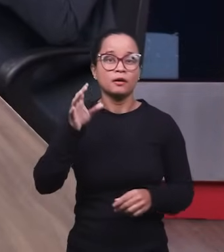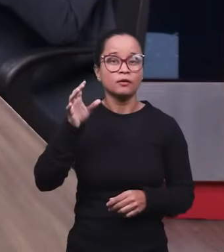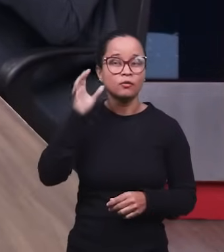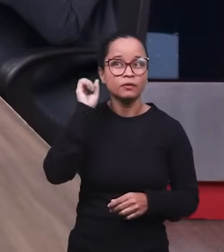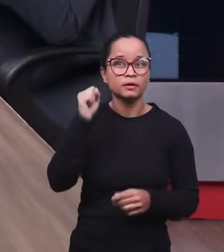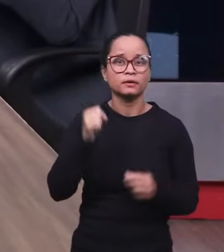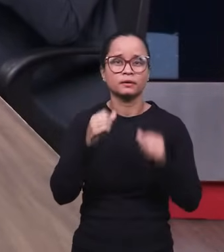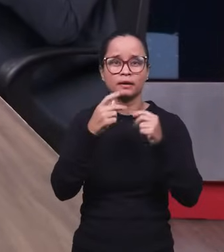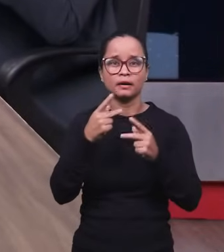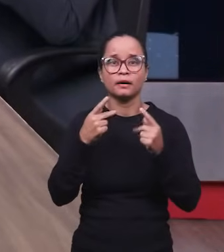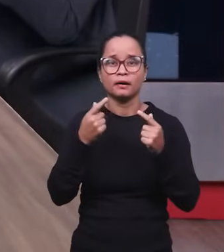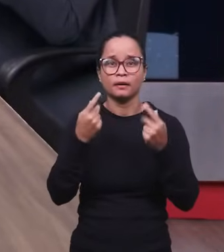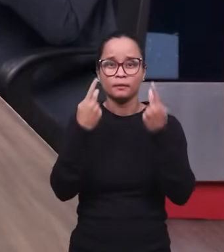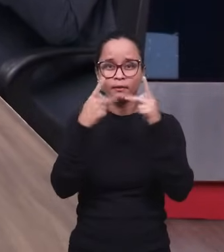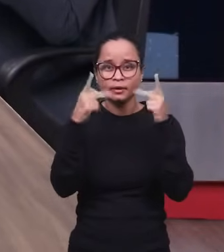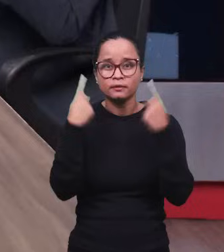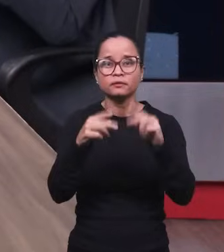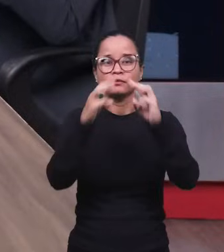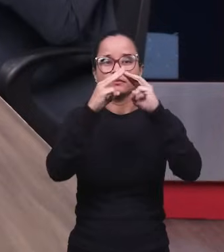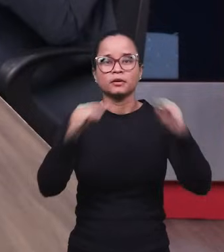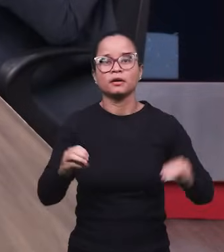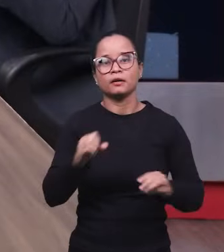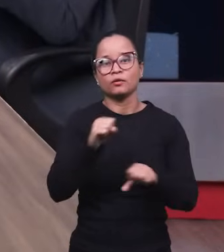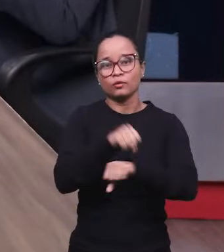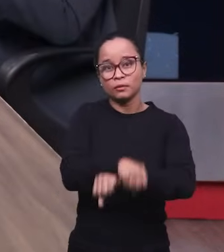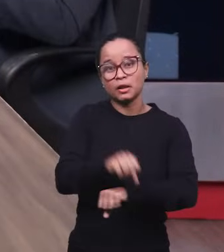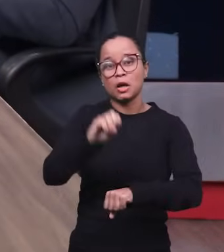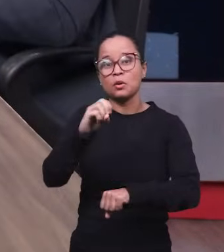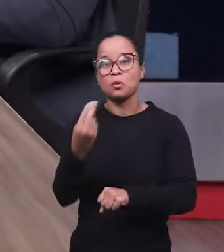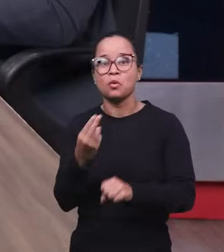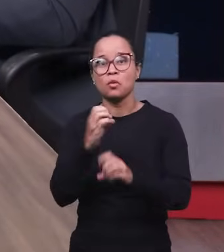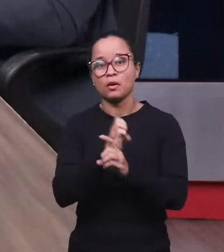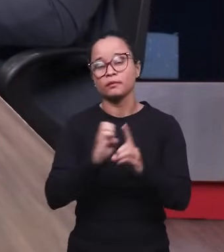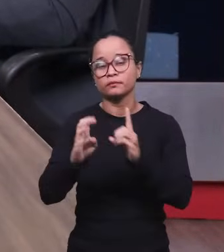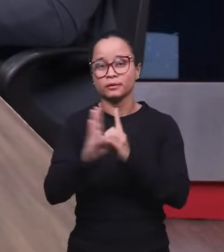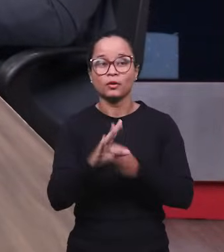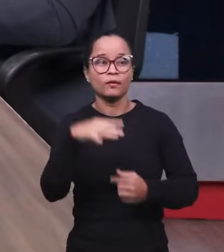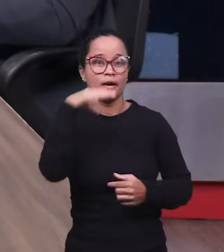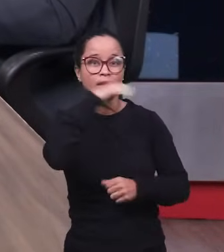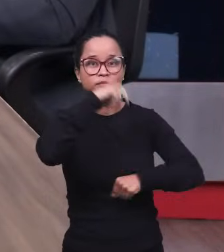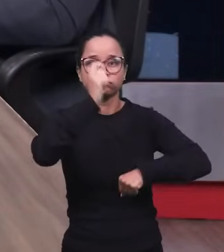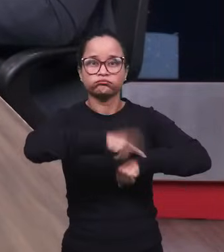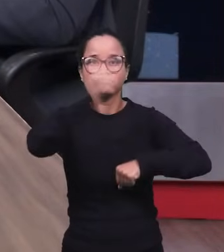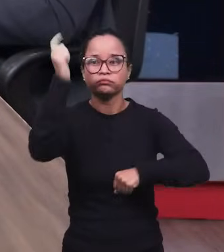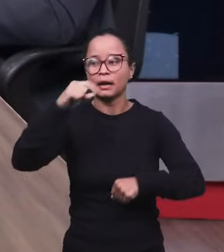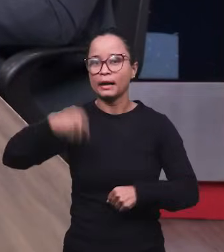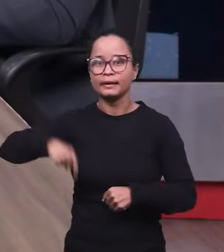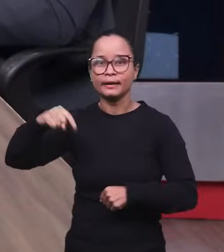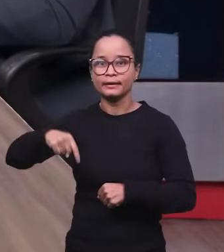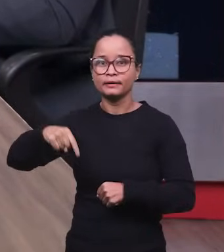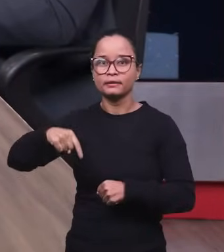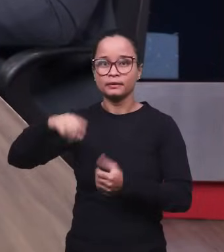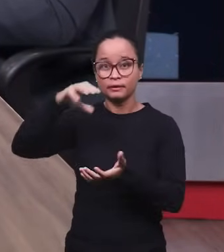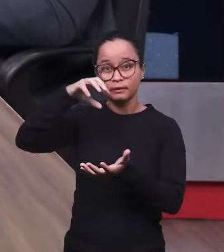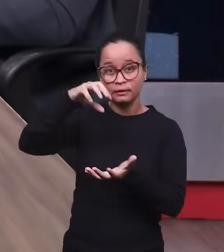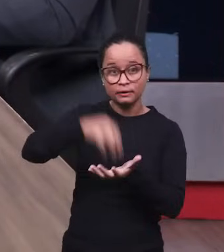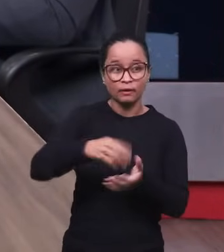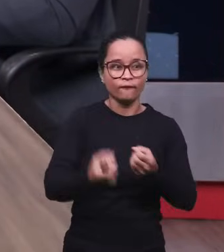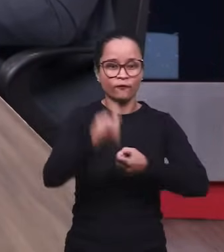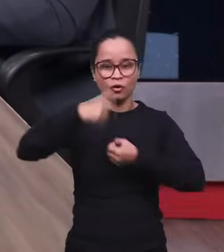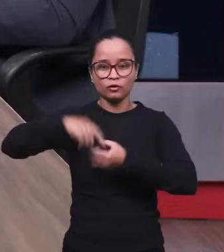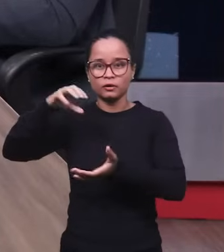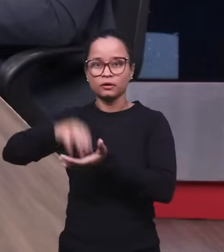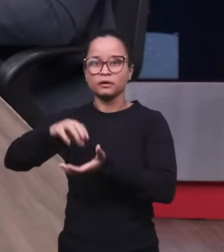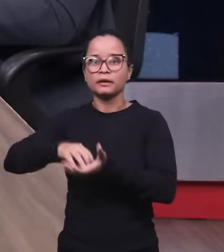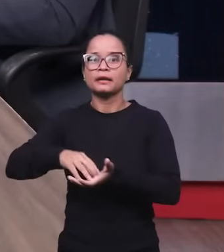lá no Manaim, no seminário ou a escola bíblica. Aquilo ali chega imediatamente aqui na central e daqui